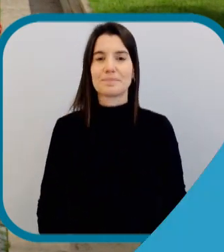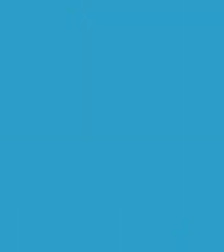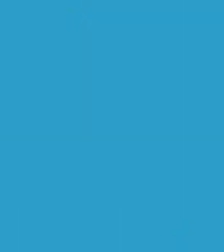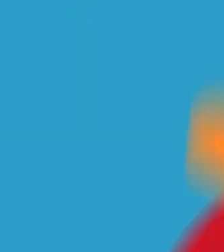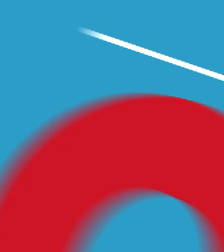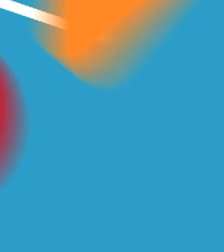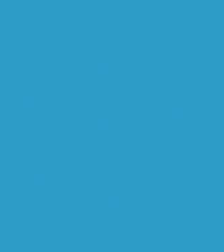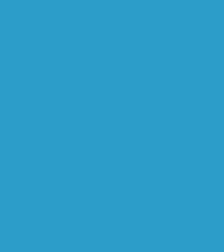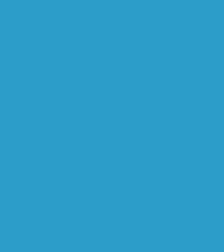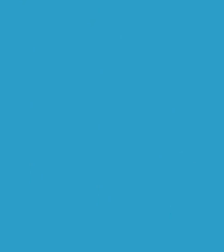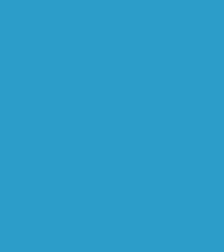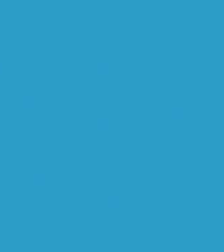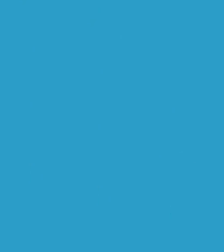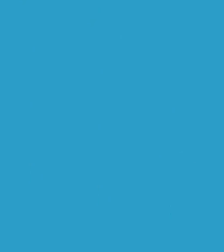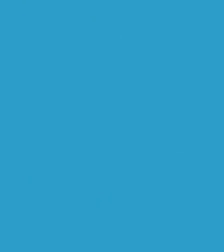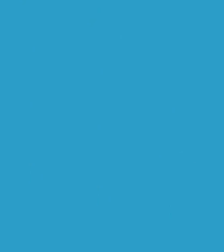vê!